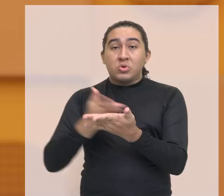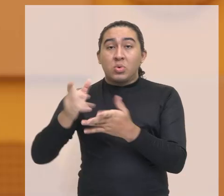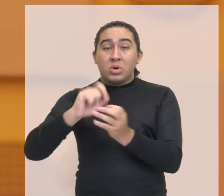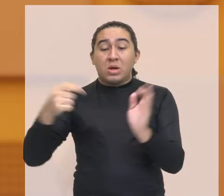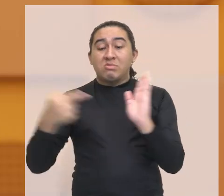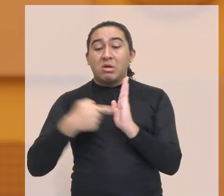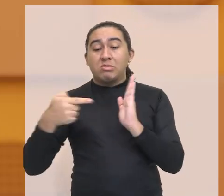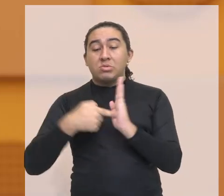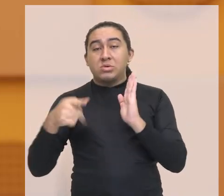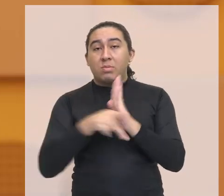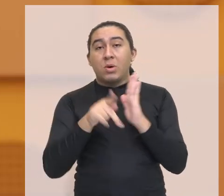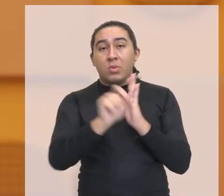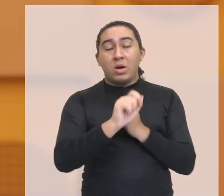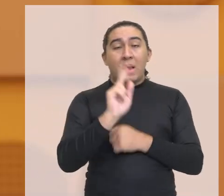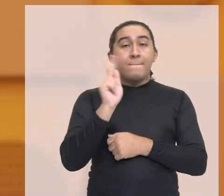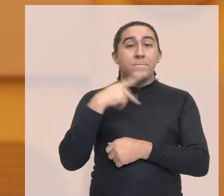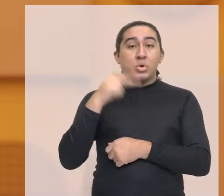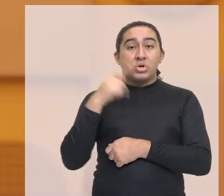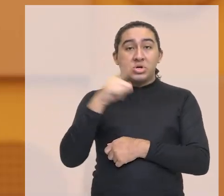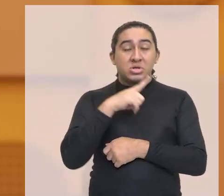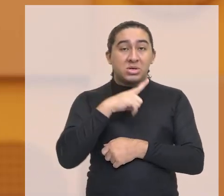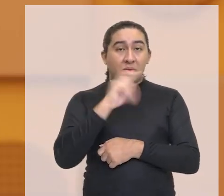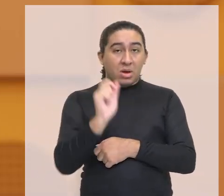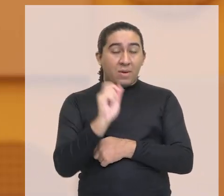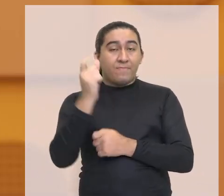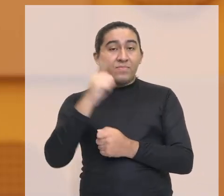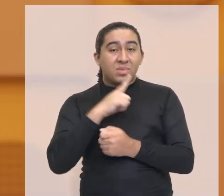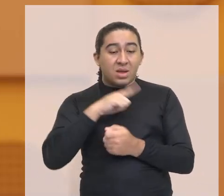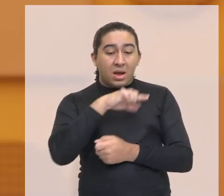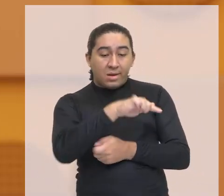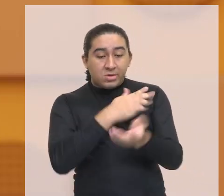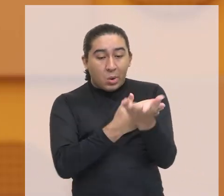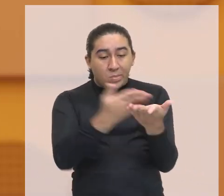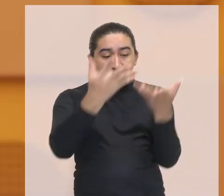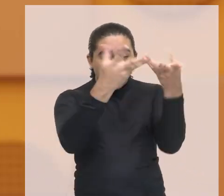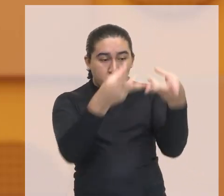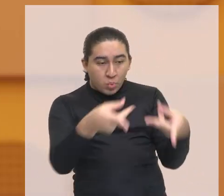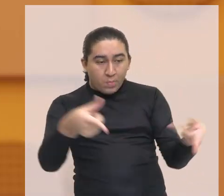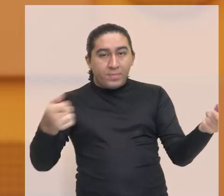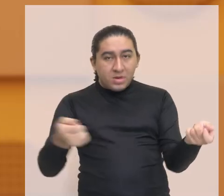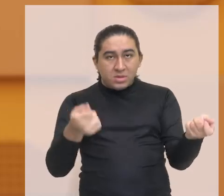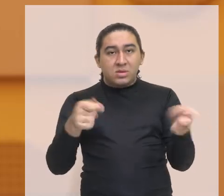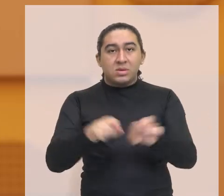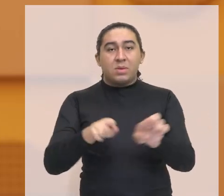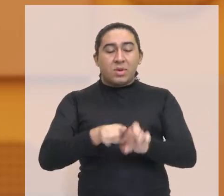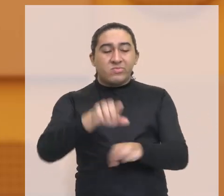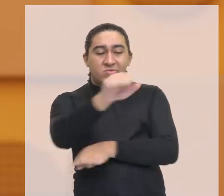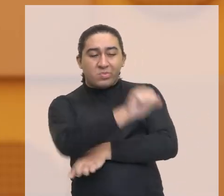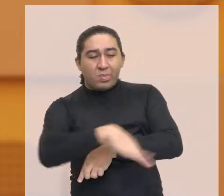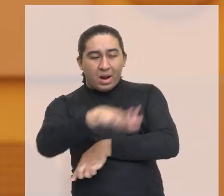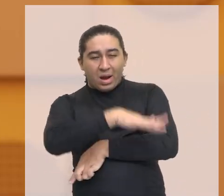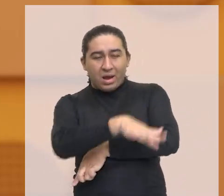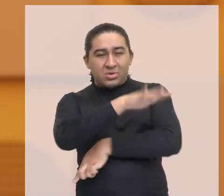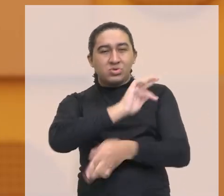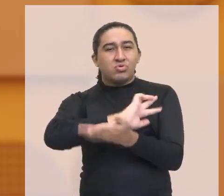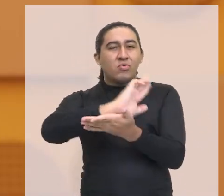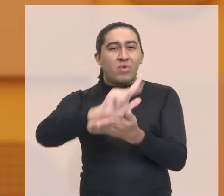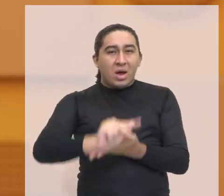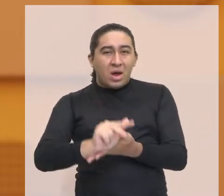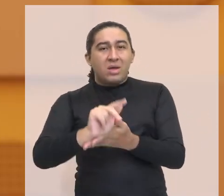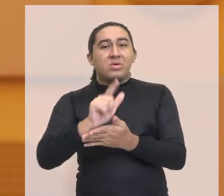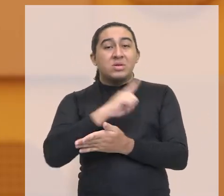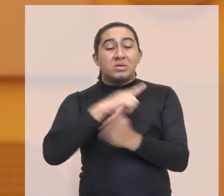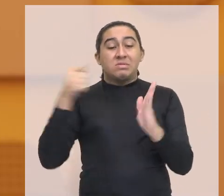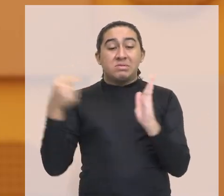ele chamou de política de desestalinização. Os grandes campos de extermínio ali da Sibéria